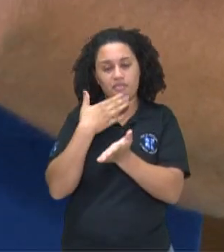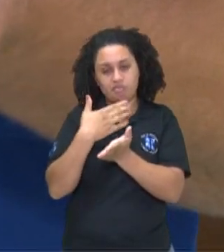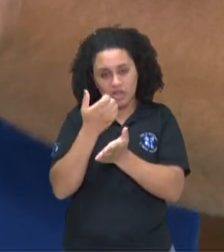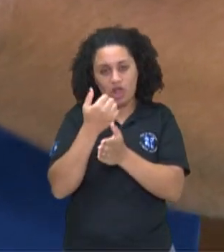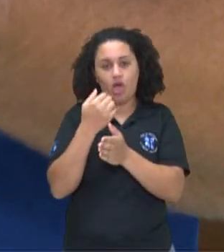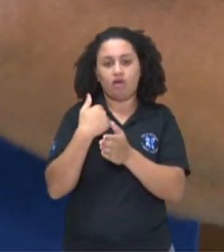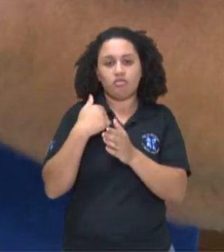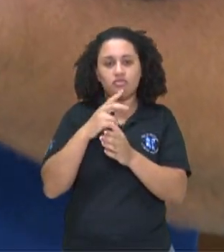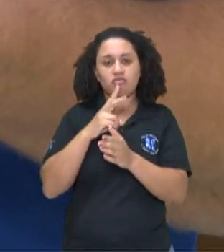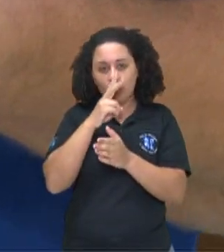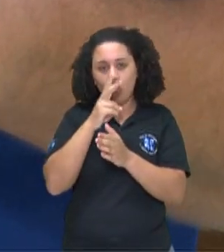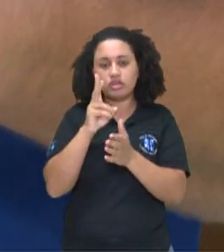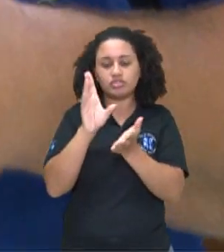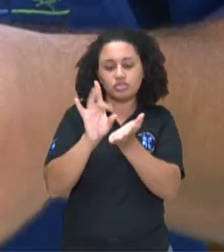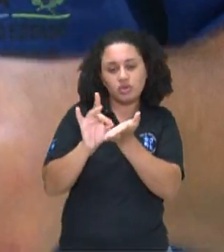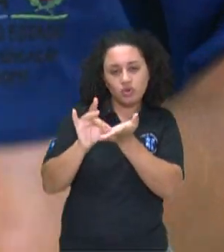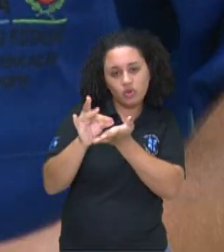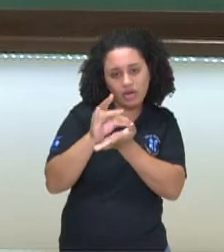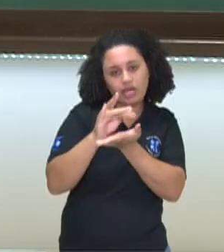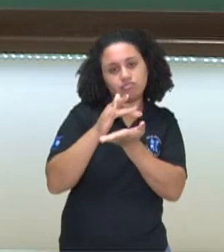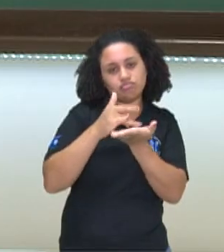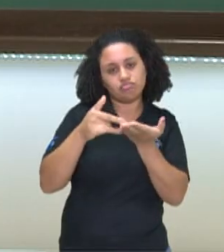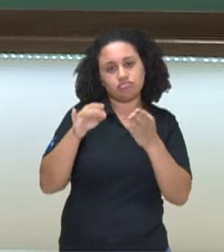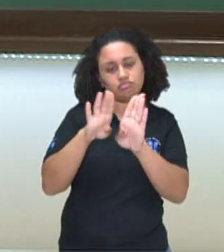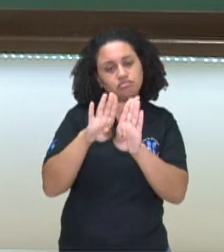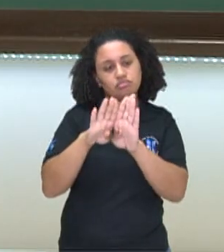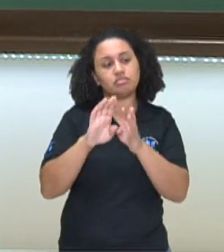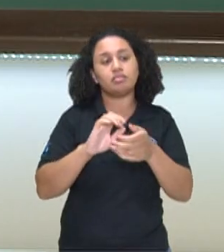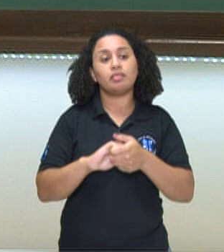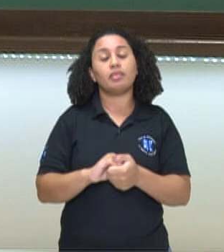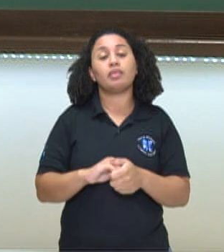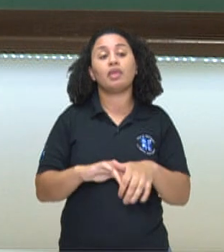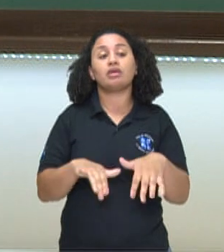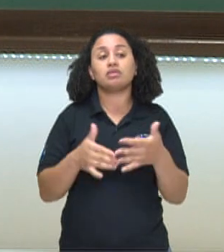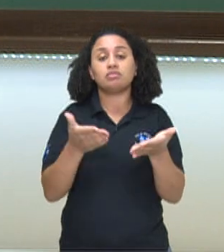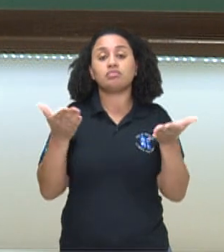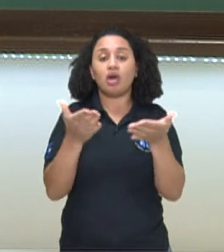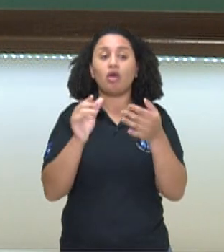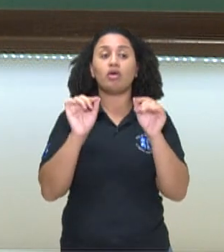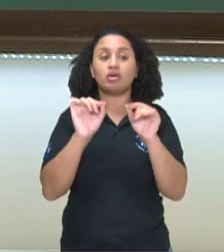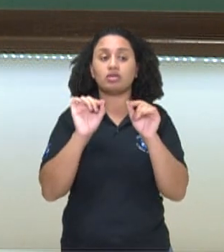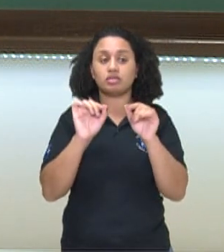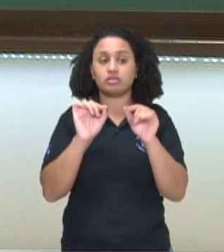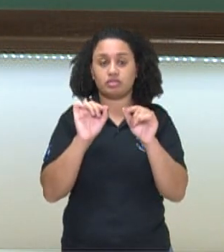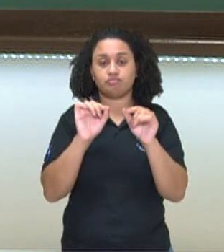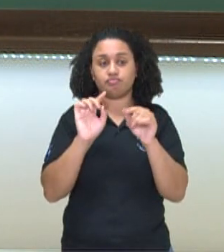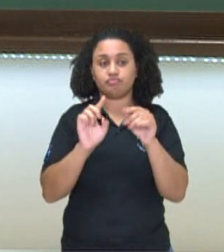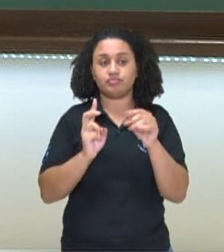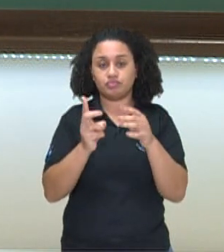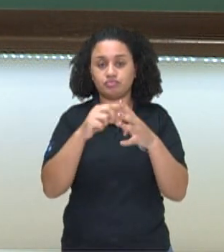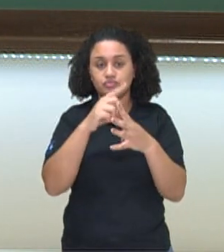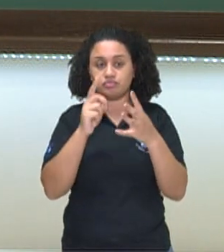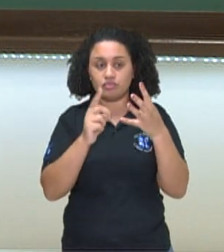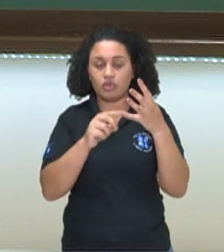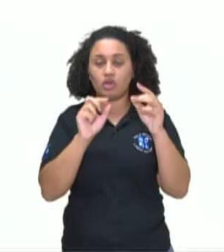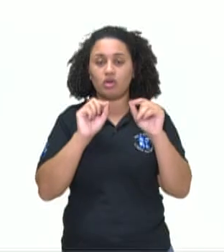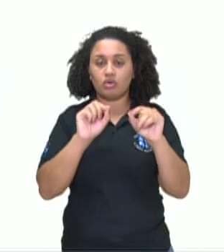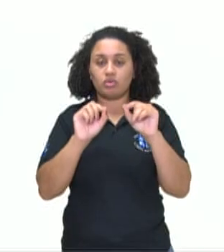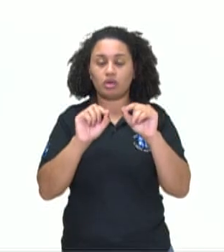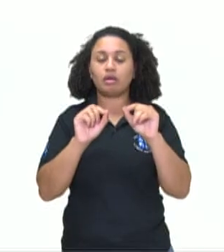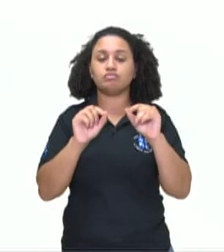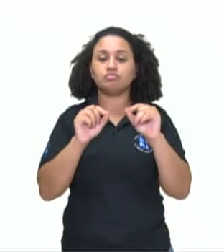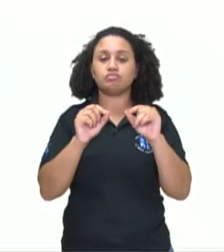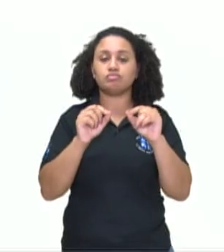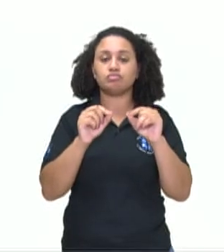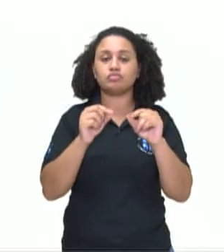resistente, colei com uma fita aqui embaixo, tá? Pronto. Agora fazemos o seguinte, vamos